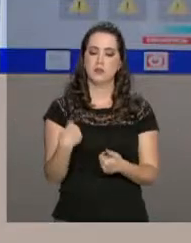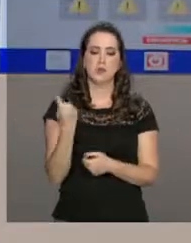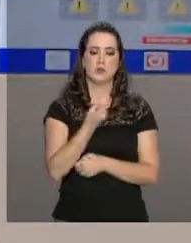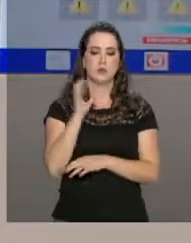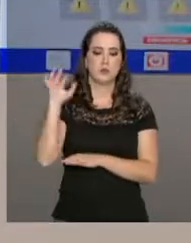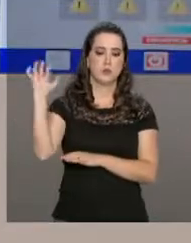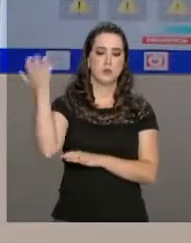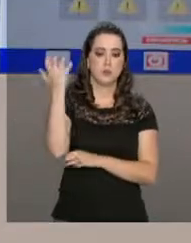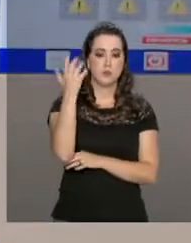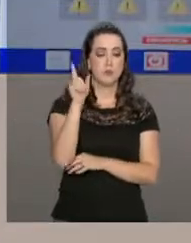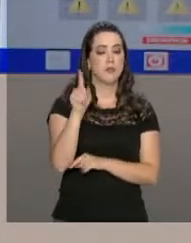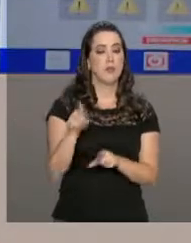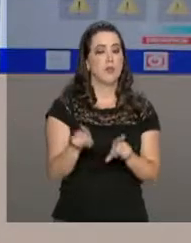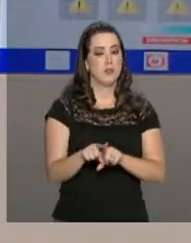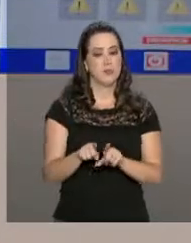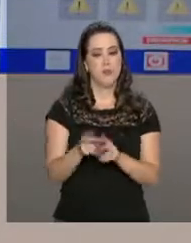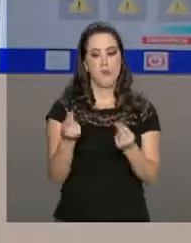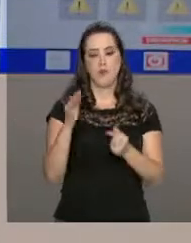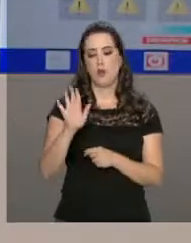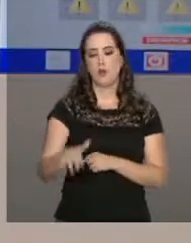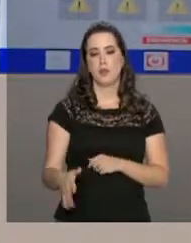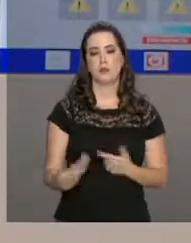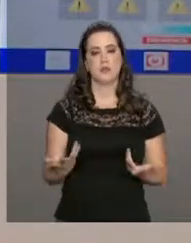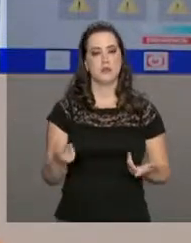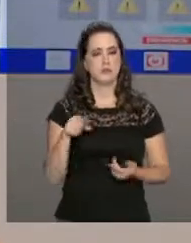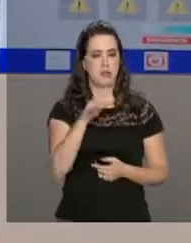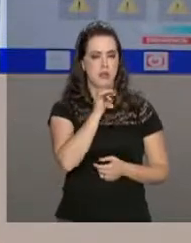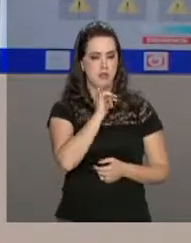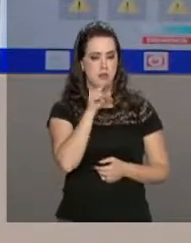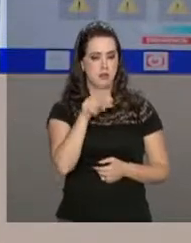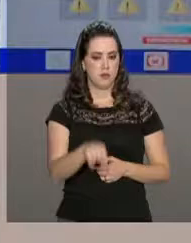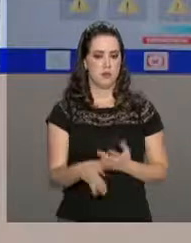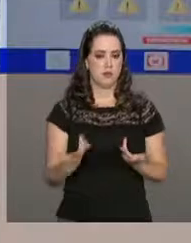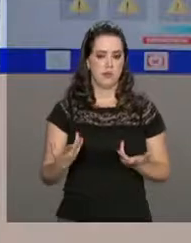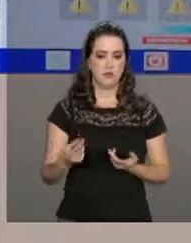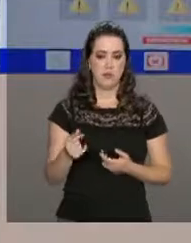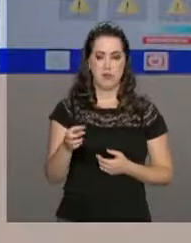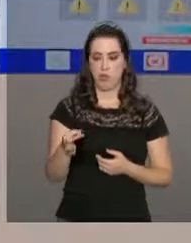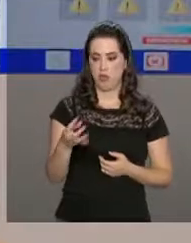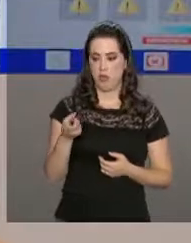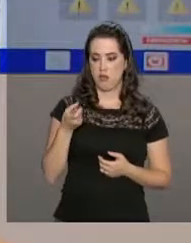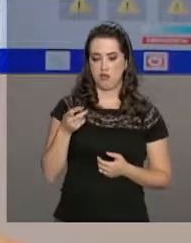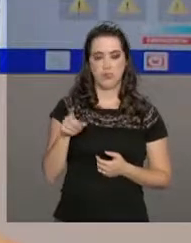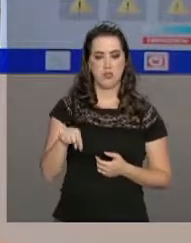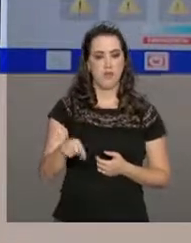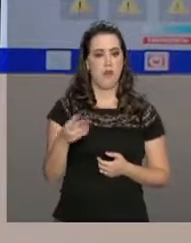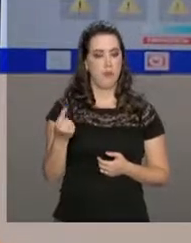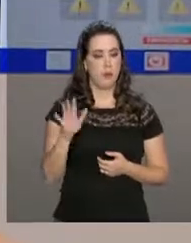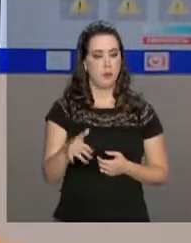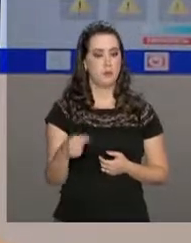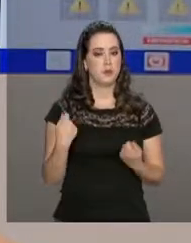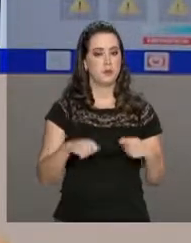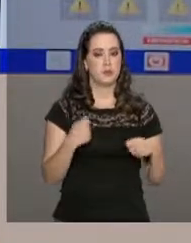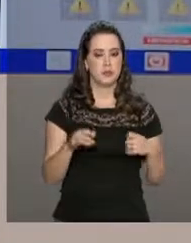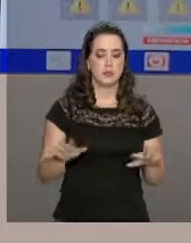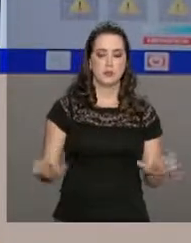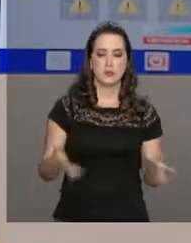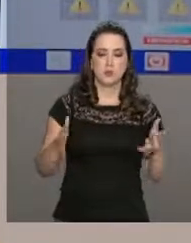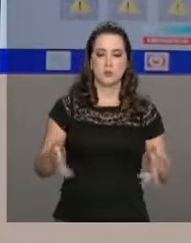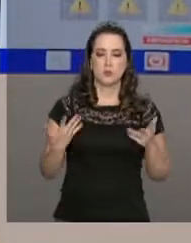meio ambiente e a preço barato. Para que a energia seja barata, é preciso que nós tenhamos uma